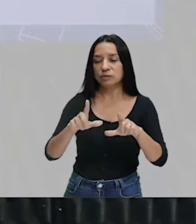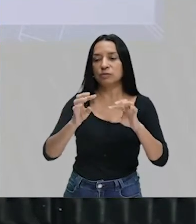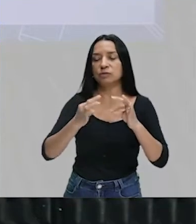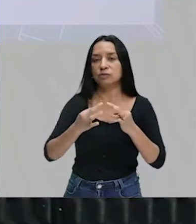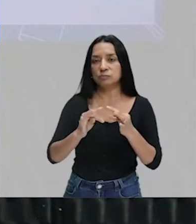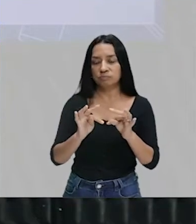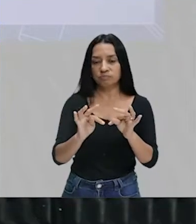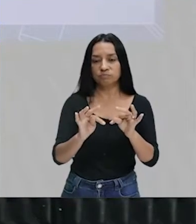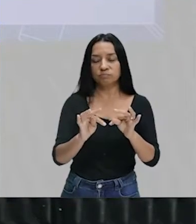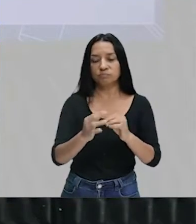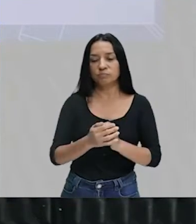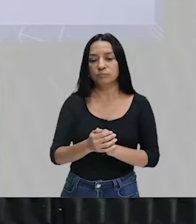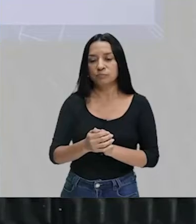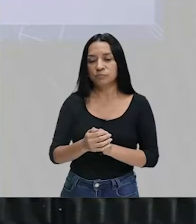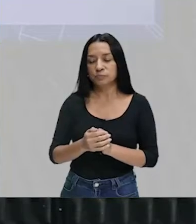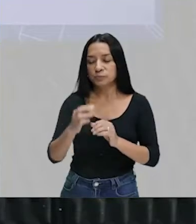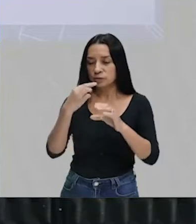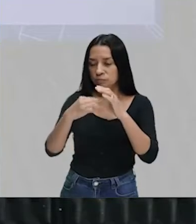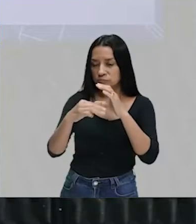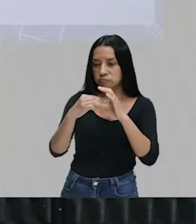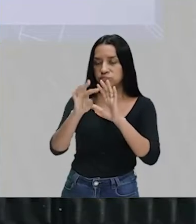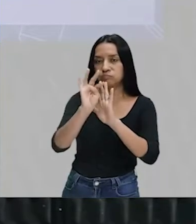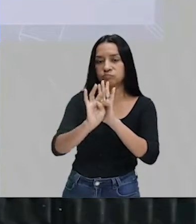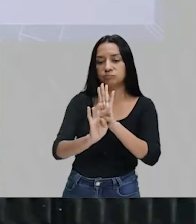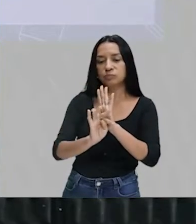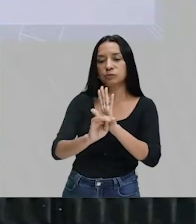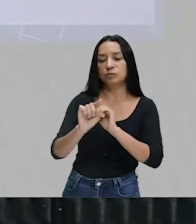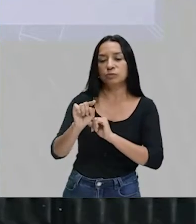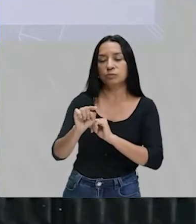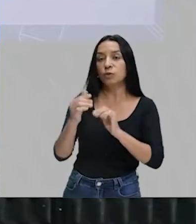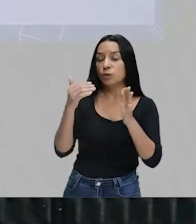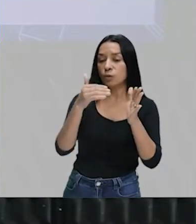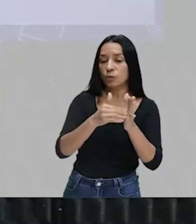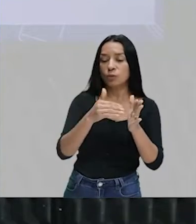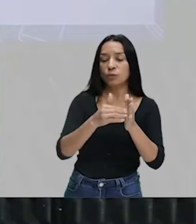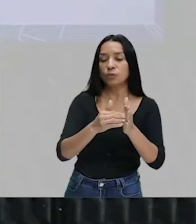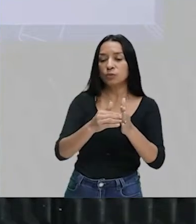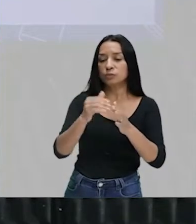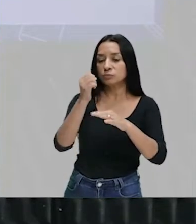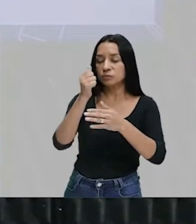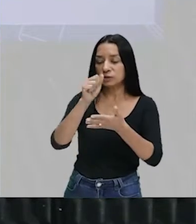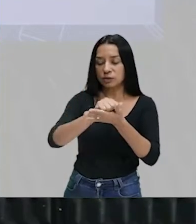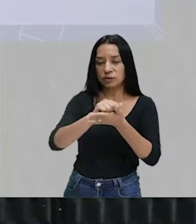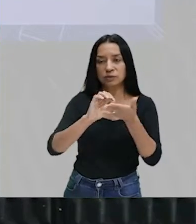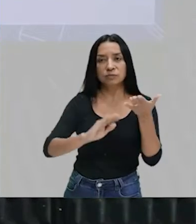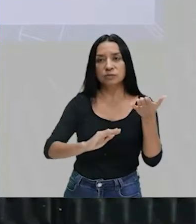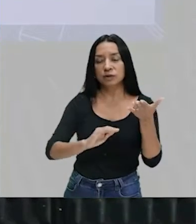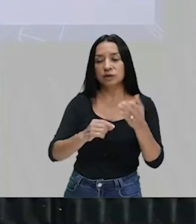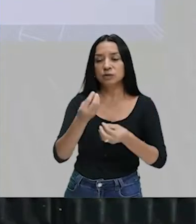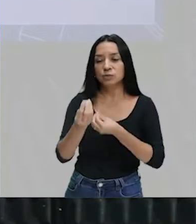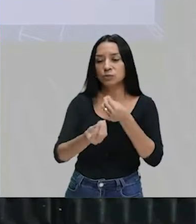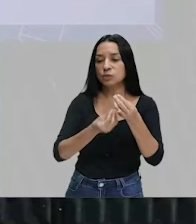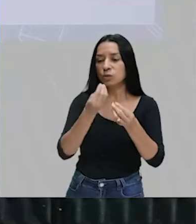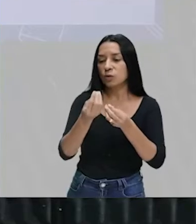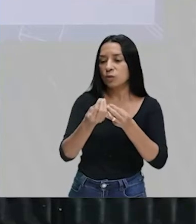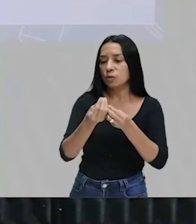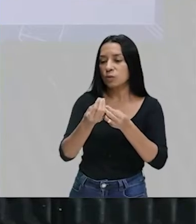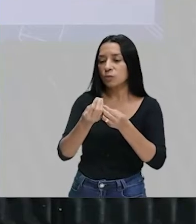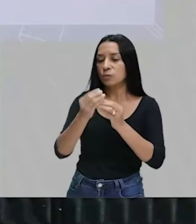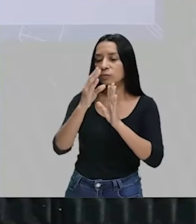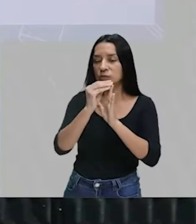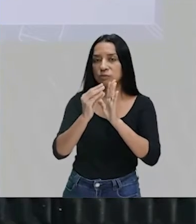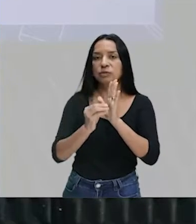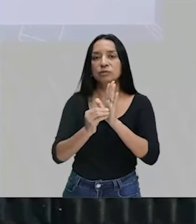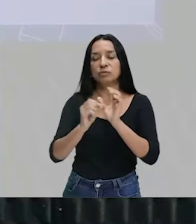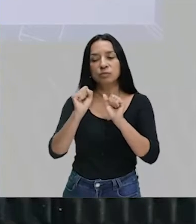tecnológico dessa linguagem das mensagens de texto e por fim exercício tá de que forma que esse conteúdo pode se